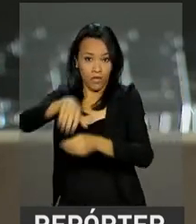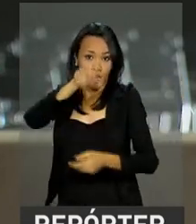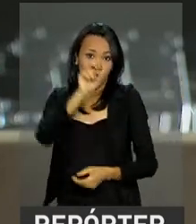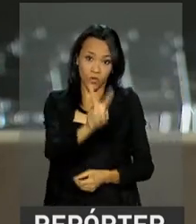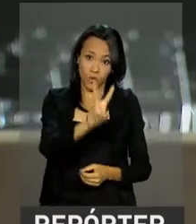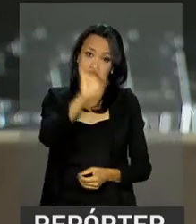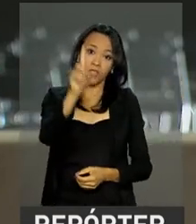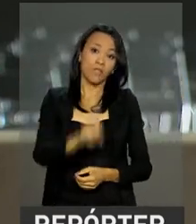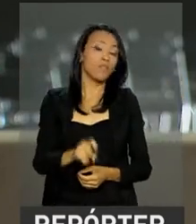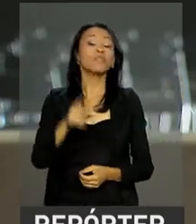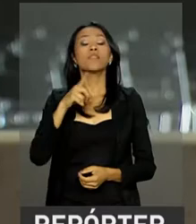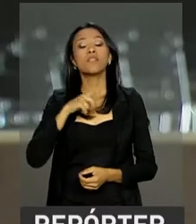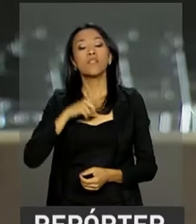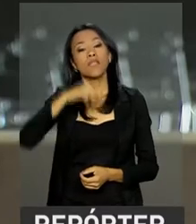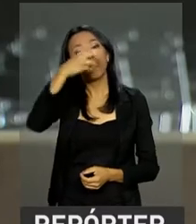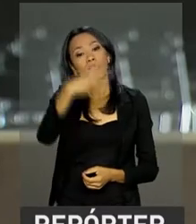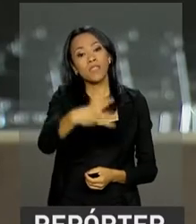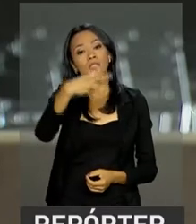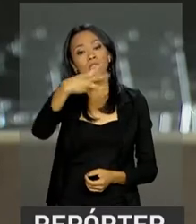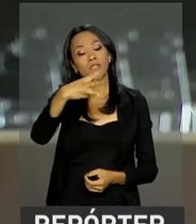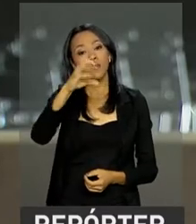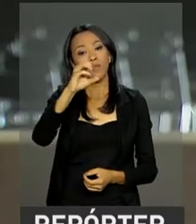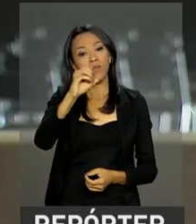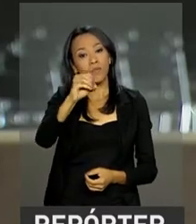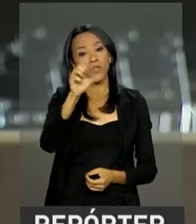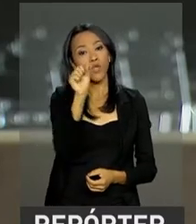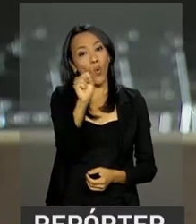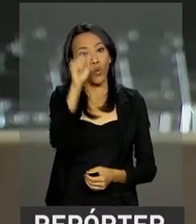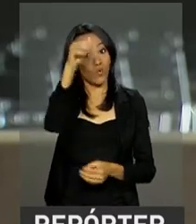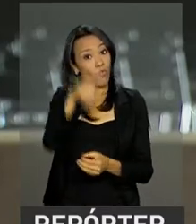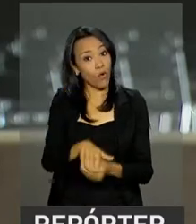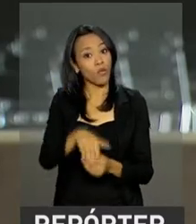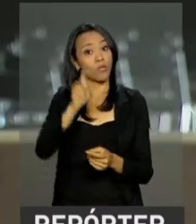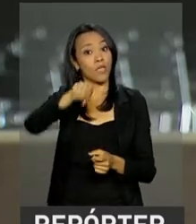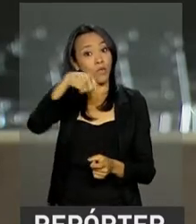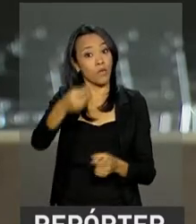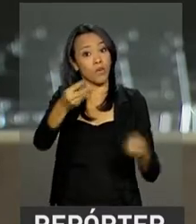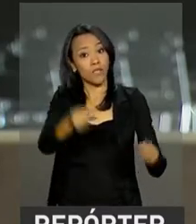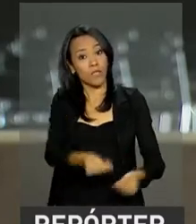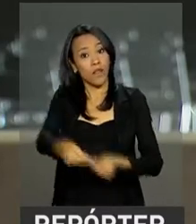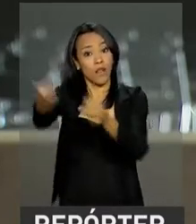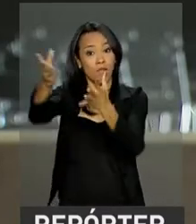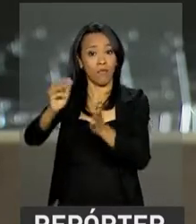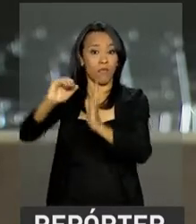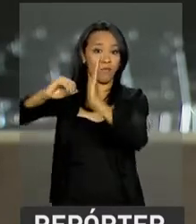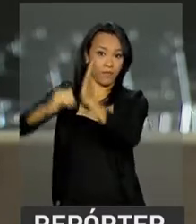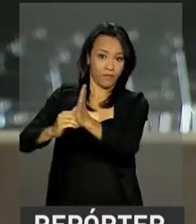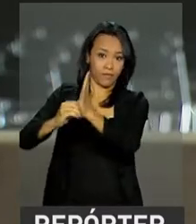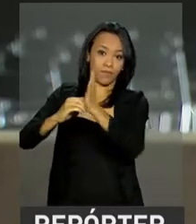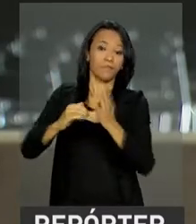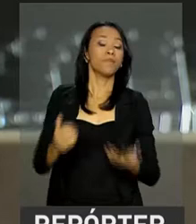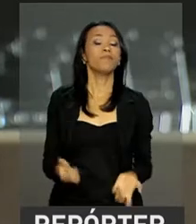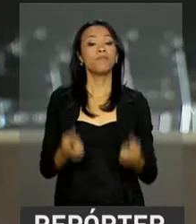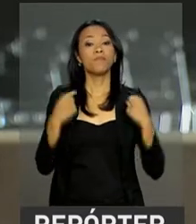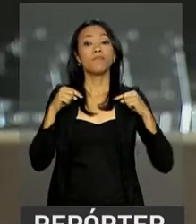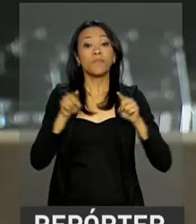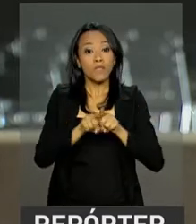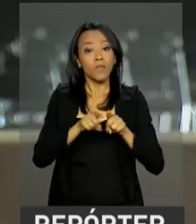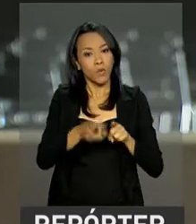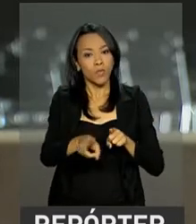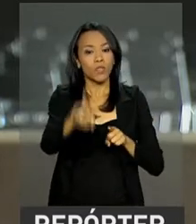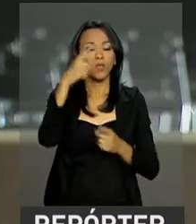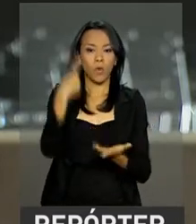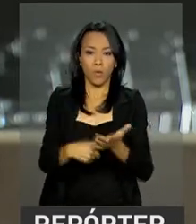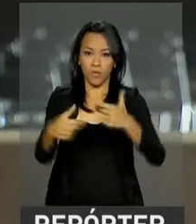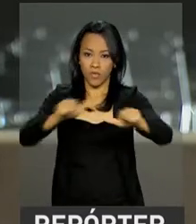no mínimo 308 votos favoráveis para então seguir para análise do senado seguindo ainda com a agenda do presidente